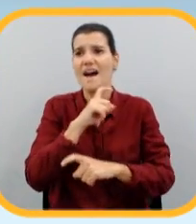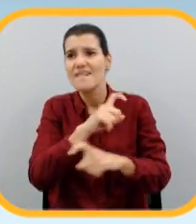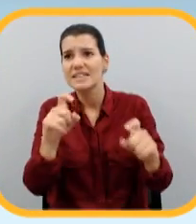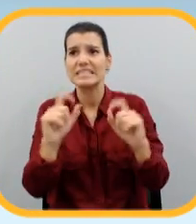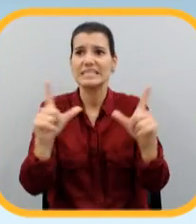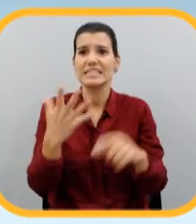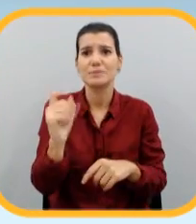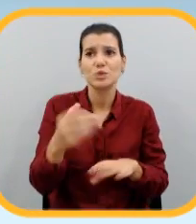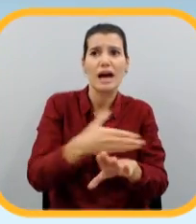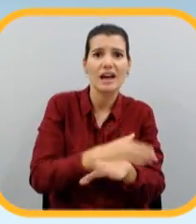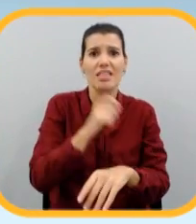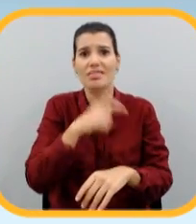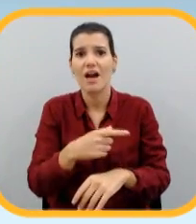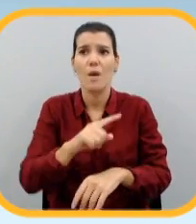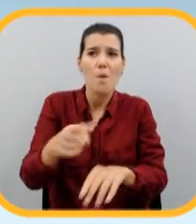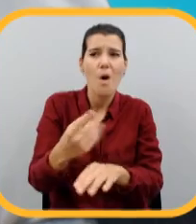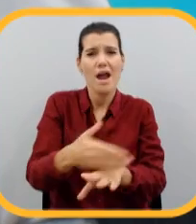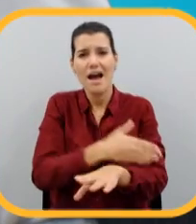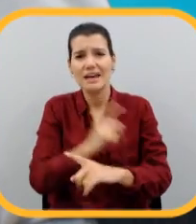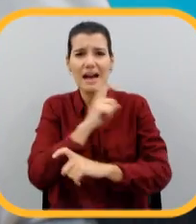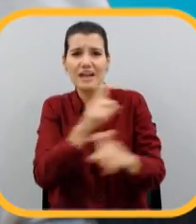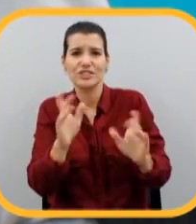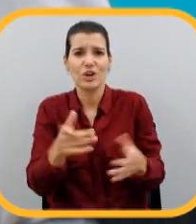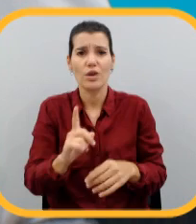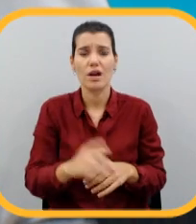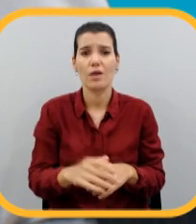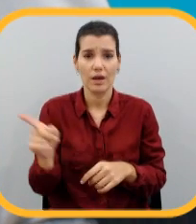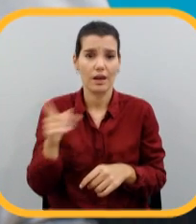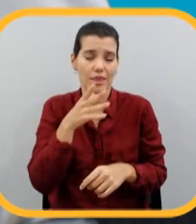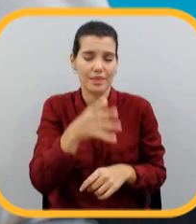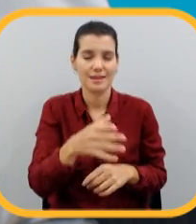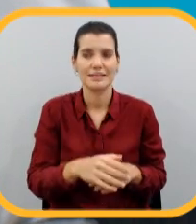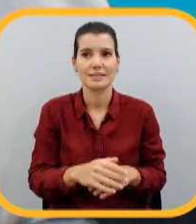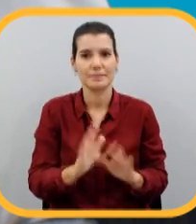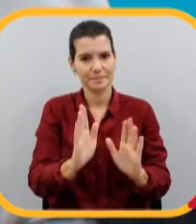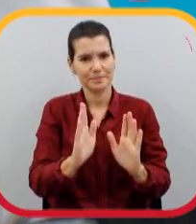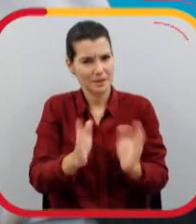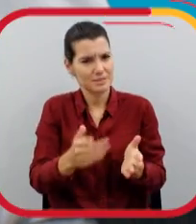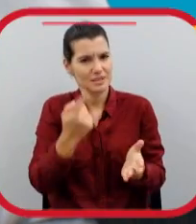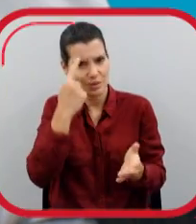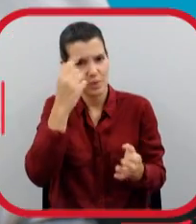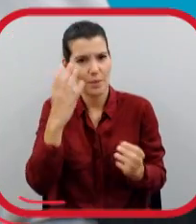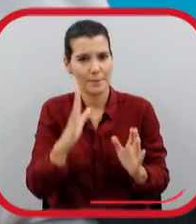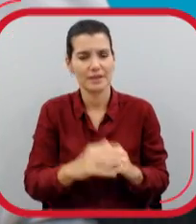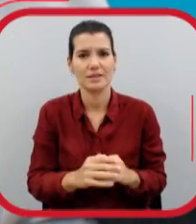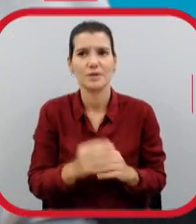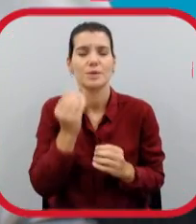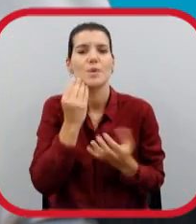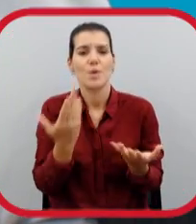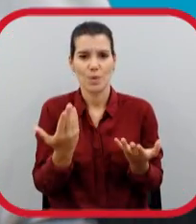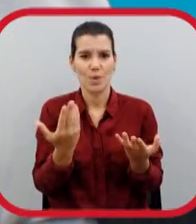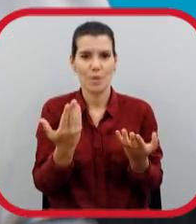discutir se ele podia ter dado o alerta 5 minutos antes ou 1 hora antes do que ele dizia, mas há uma coisa que é preciso